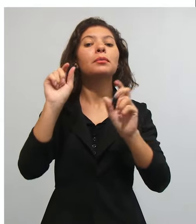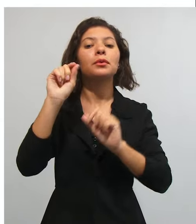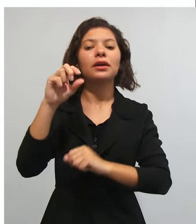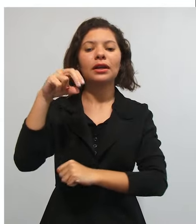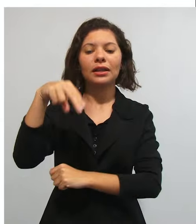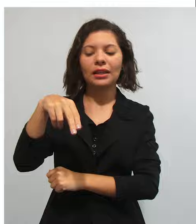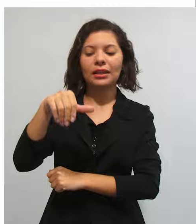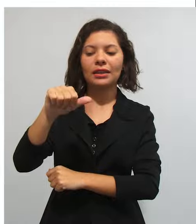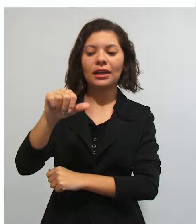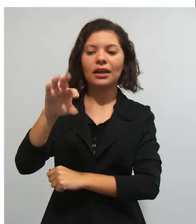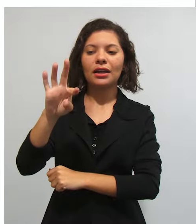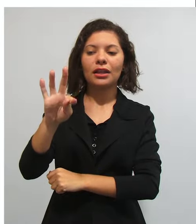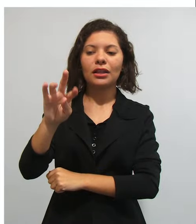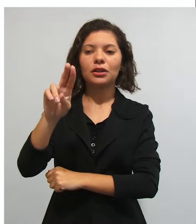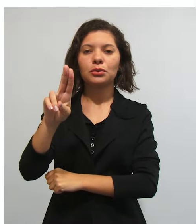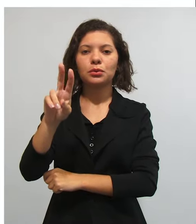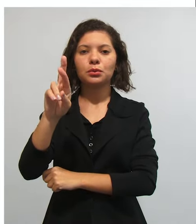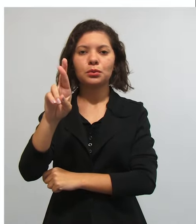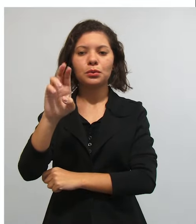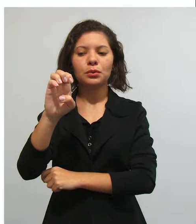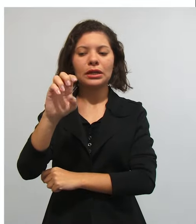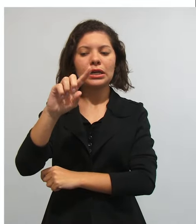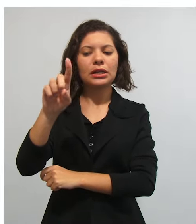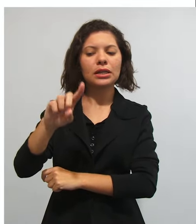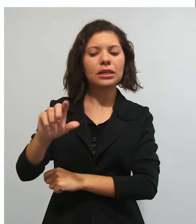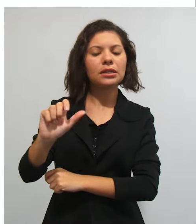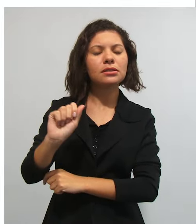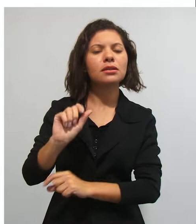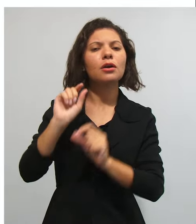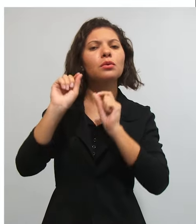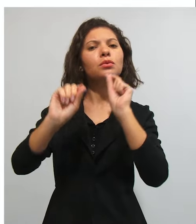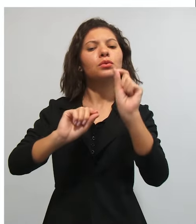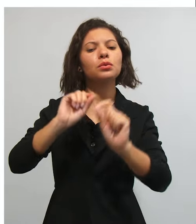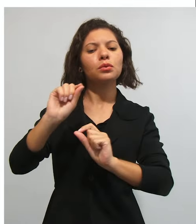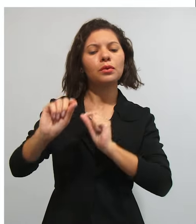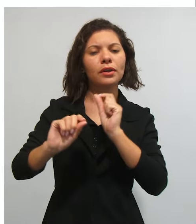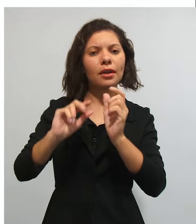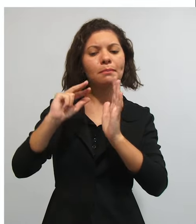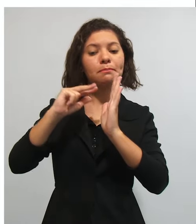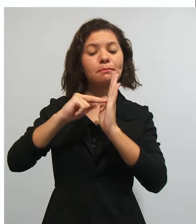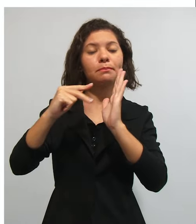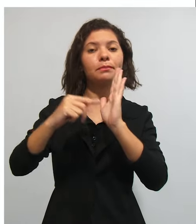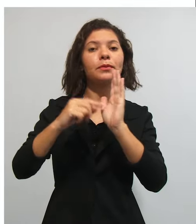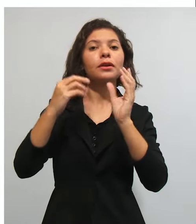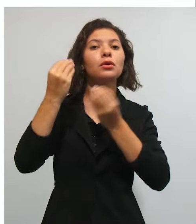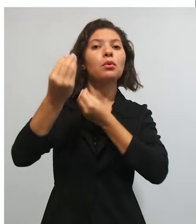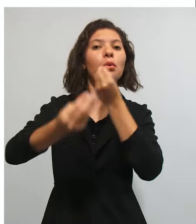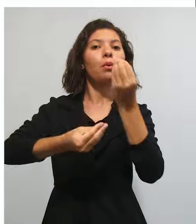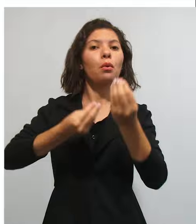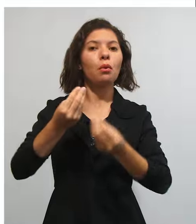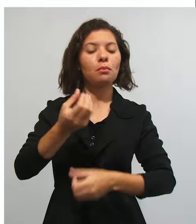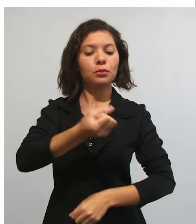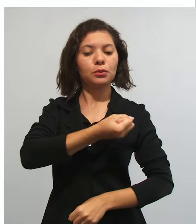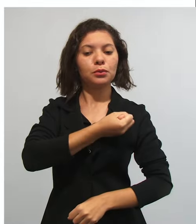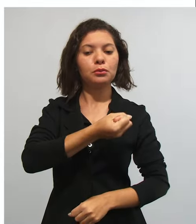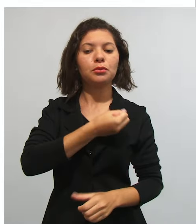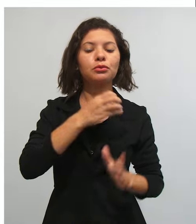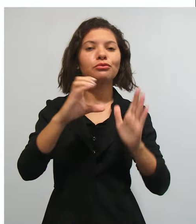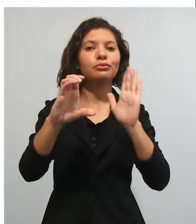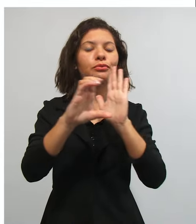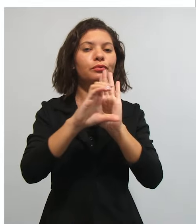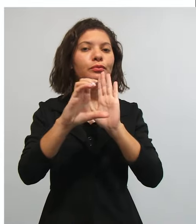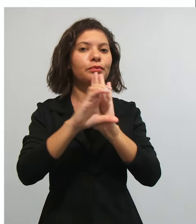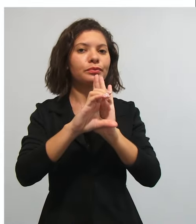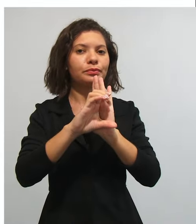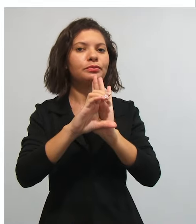Então, essa classificação por natureza é definido por números de código decimal. Quando